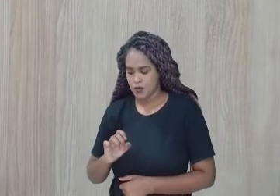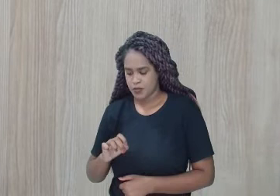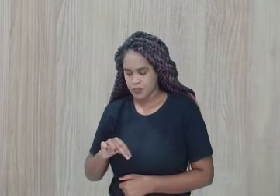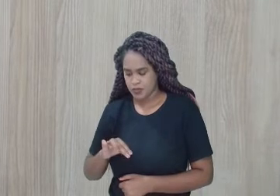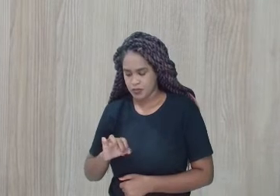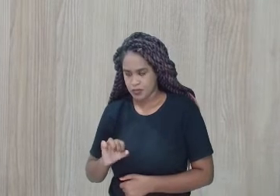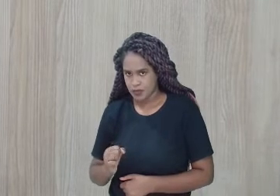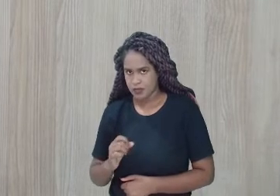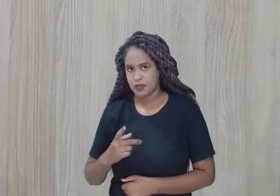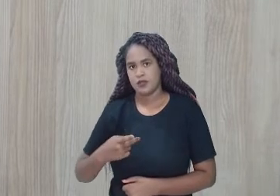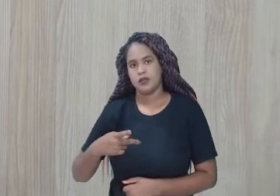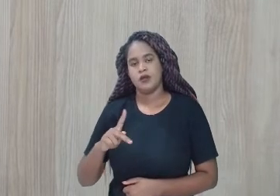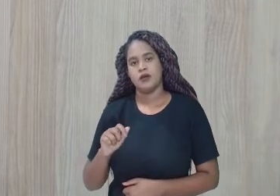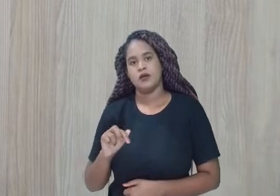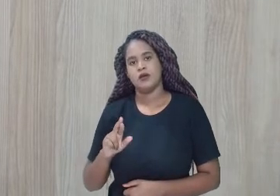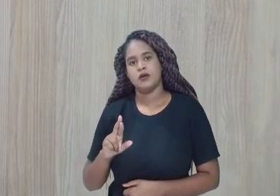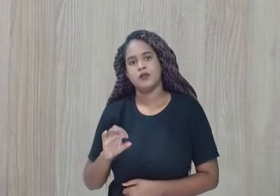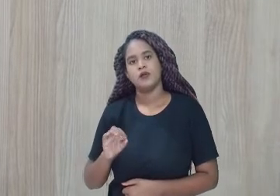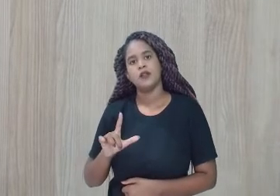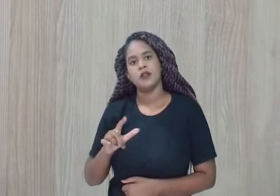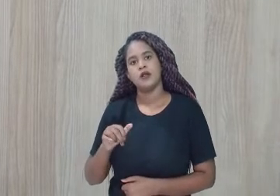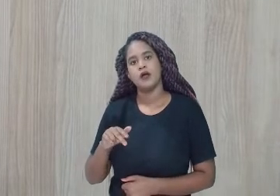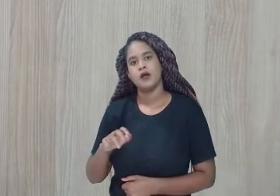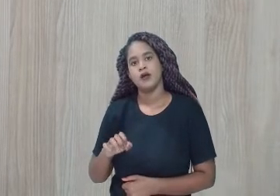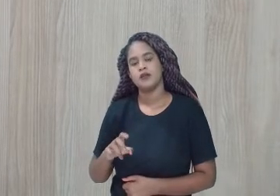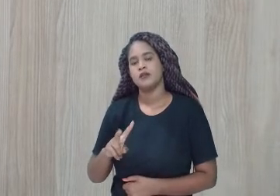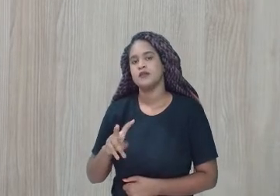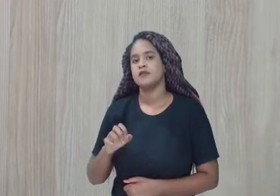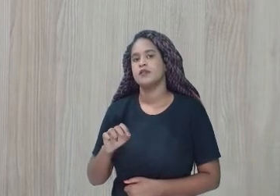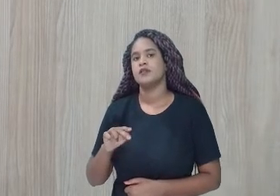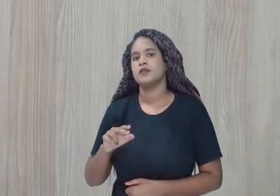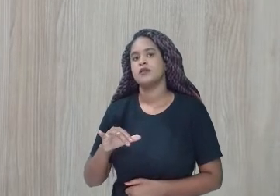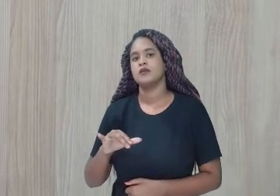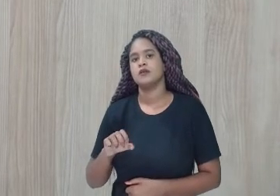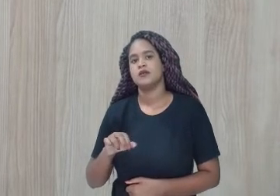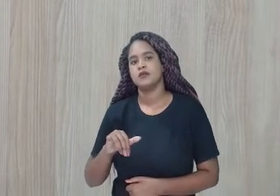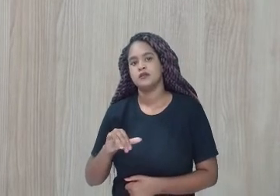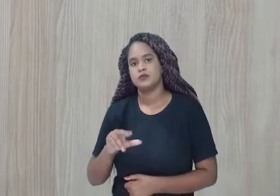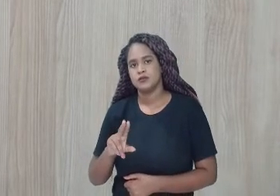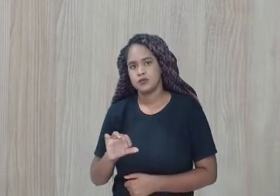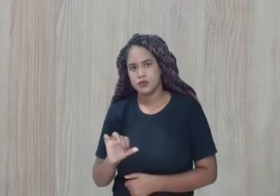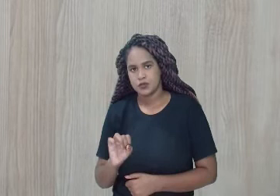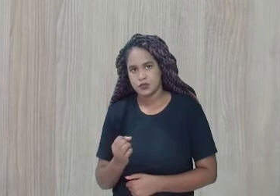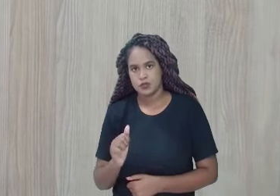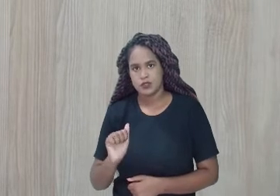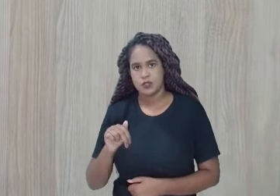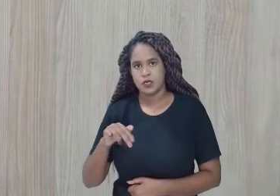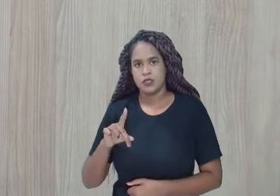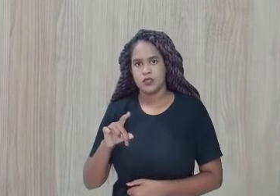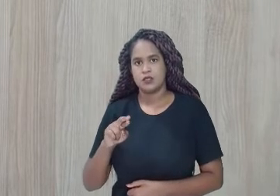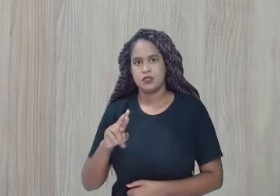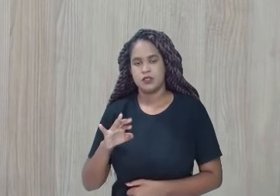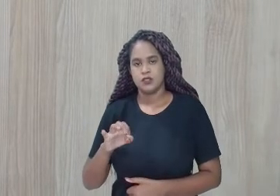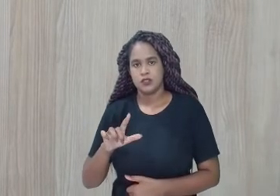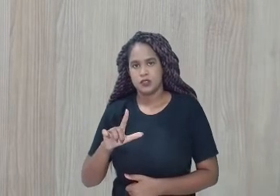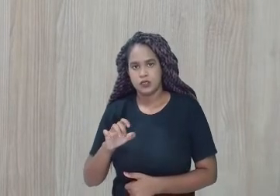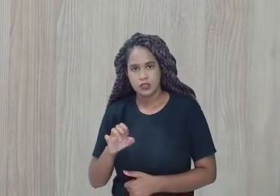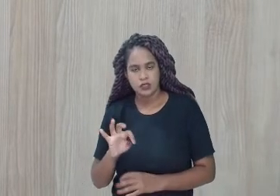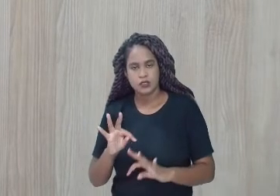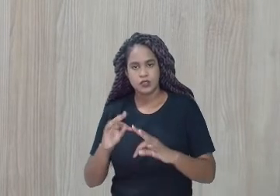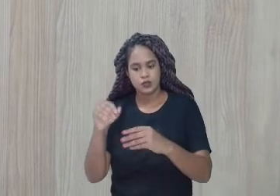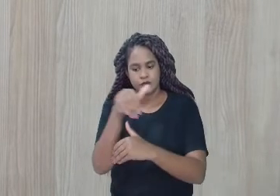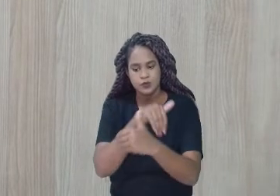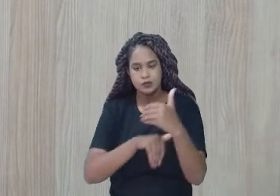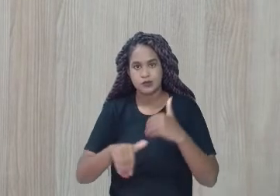temos Caroline, Vinícius, Andriele interagindo aqui no chat, eles estão gostando da